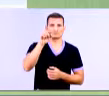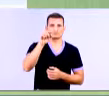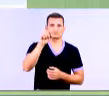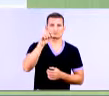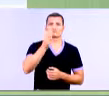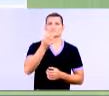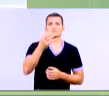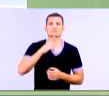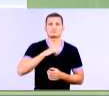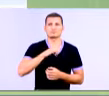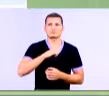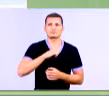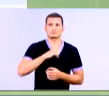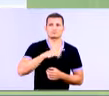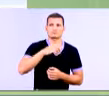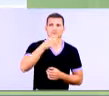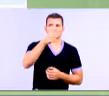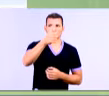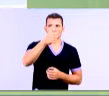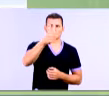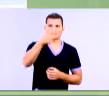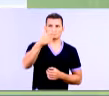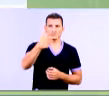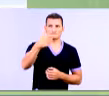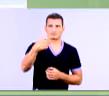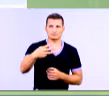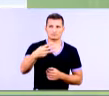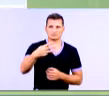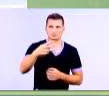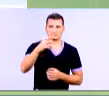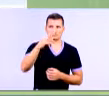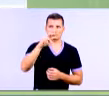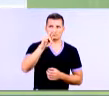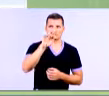print, 2 print, 3 print.